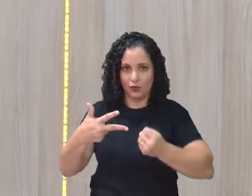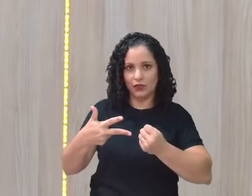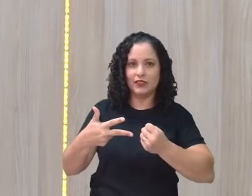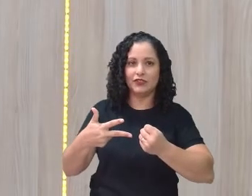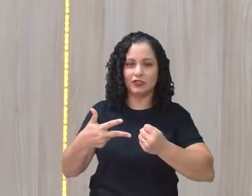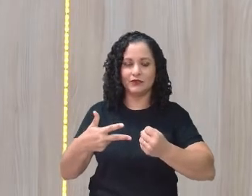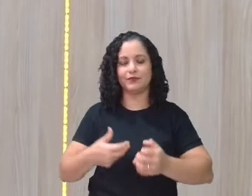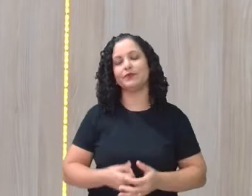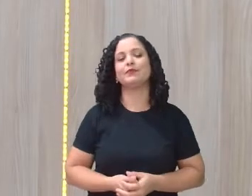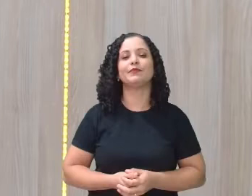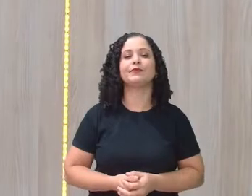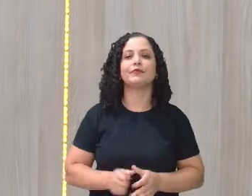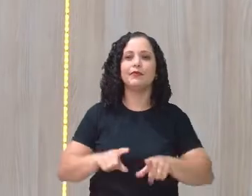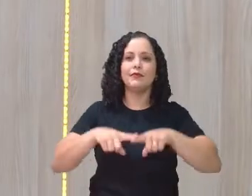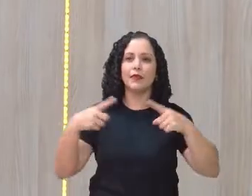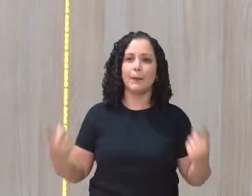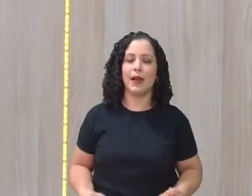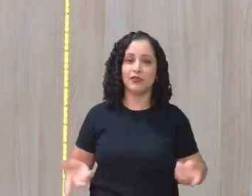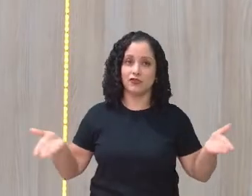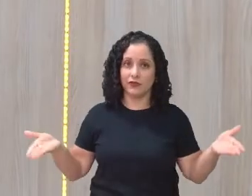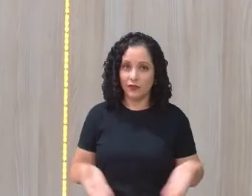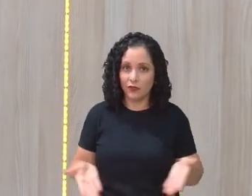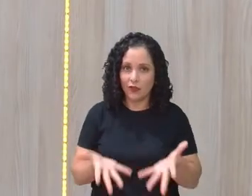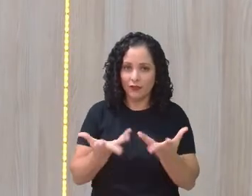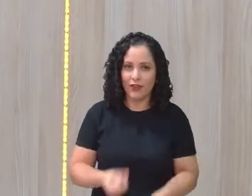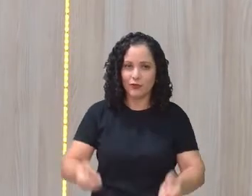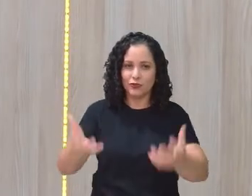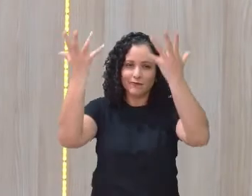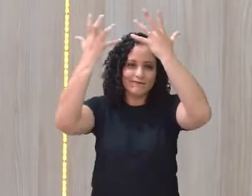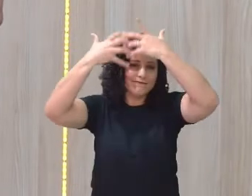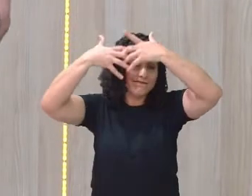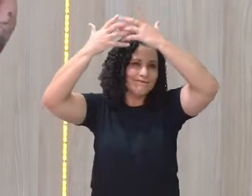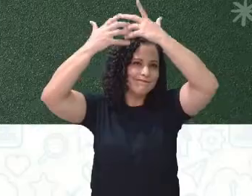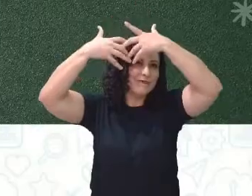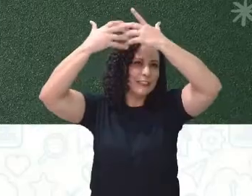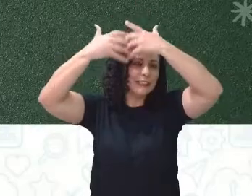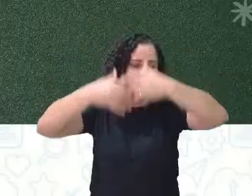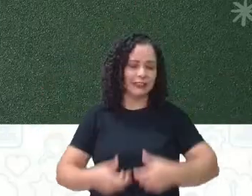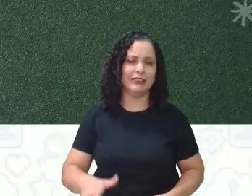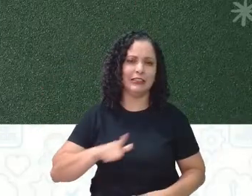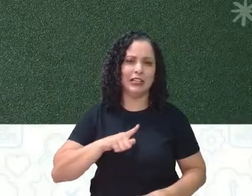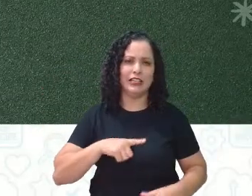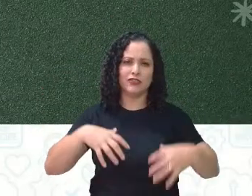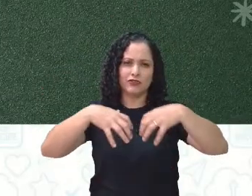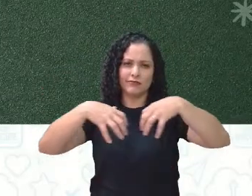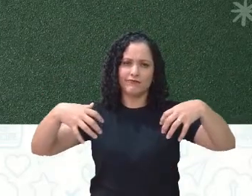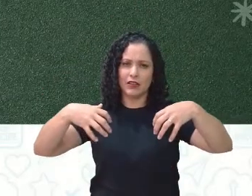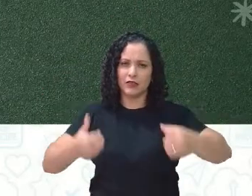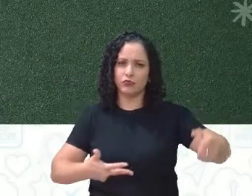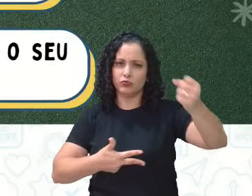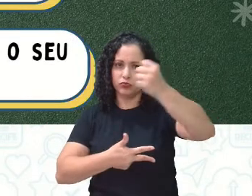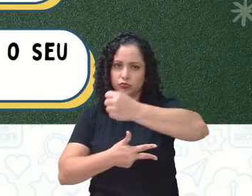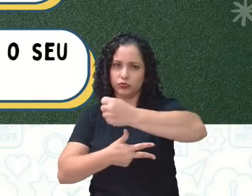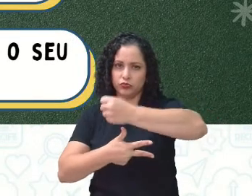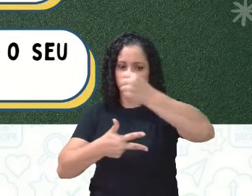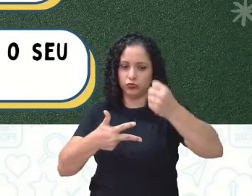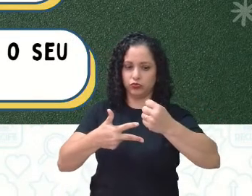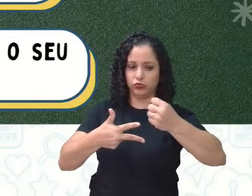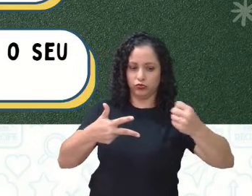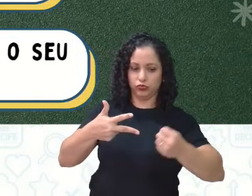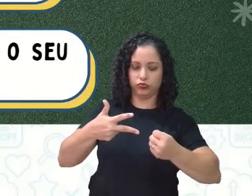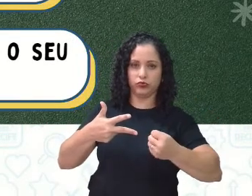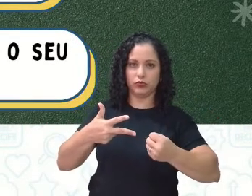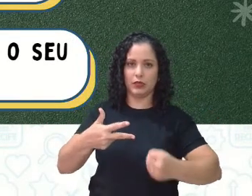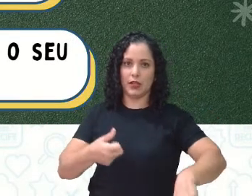poderes. Mas vamos refletir aqui, né? A separação desses três poderes aí que a gente conhece hoje.